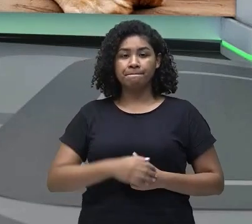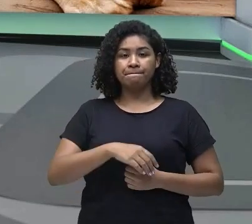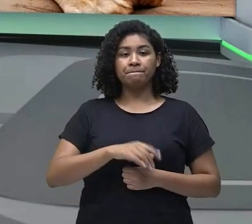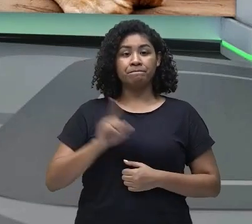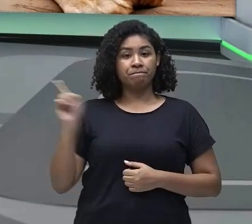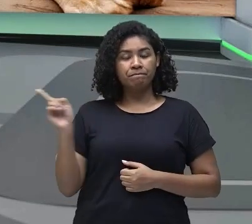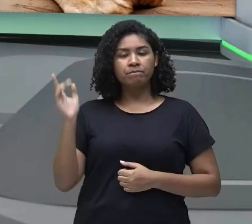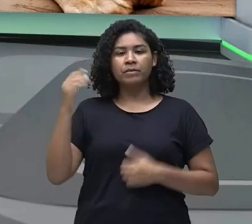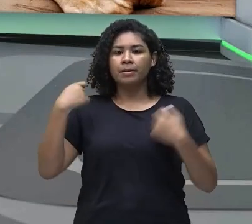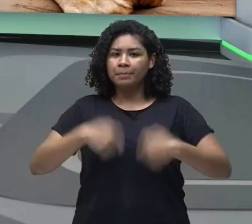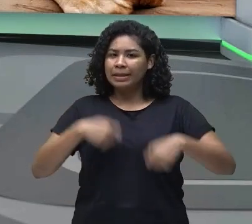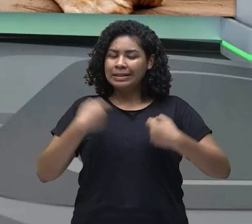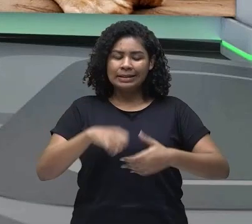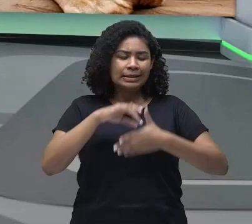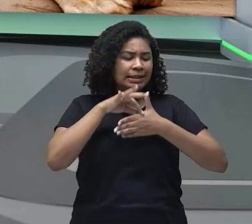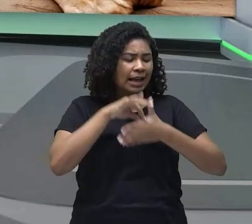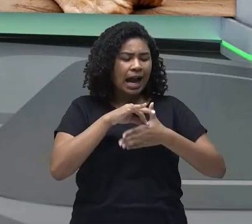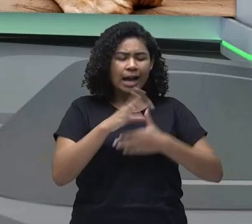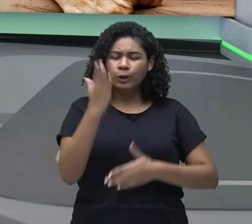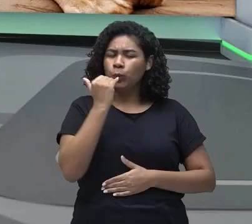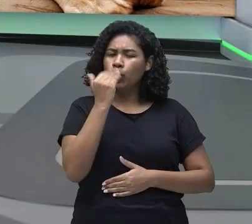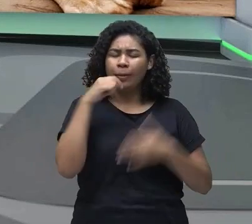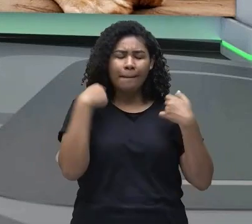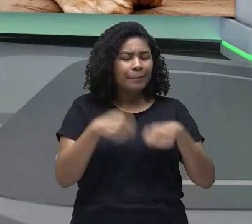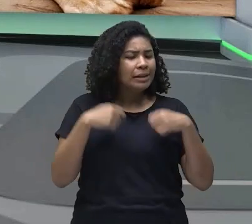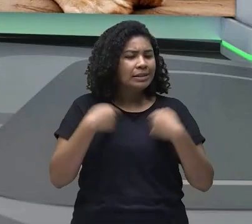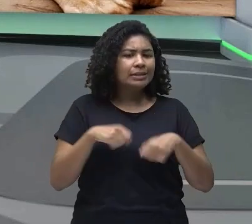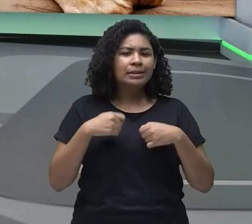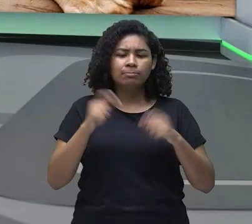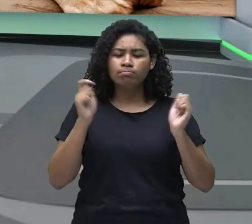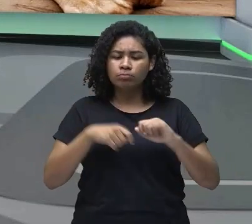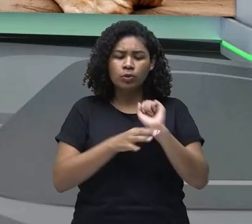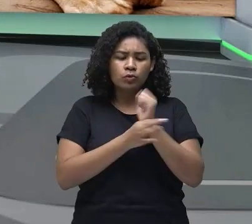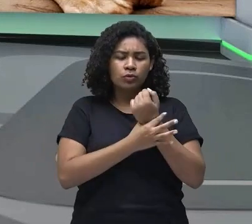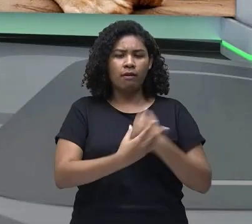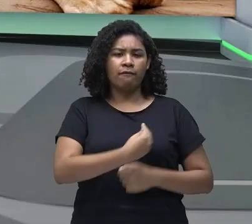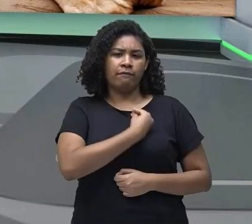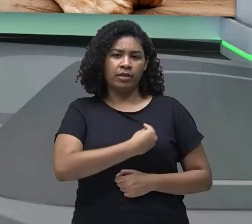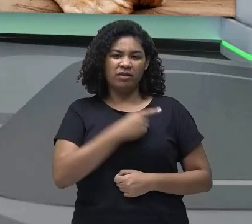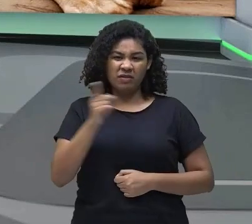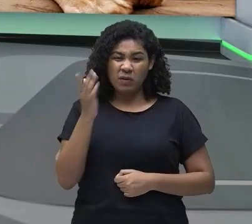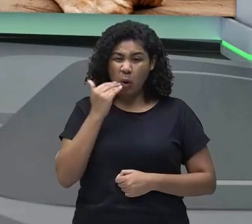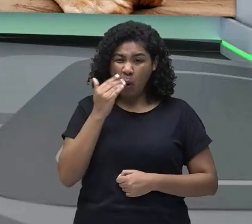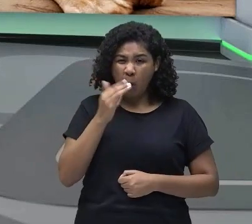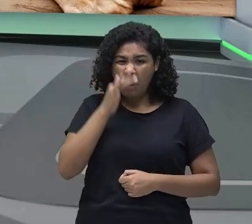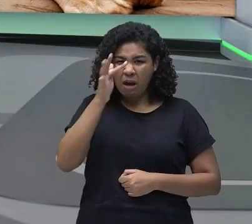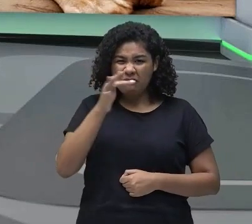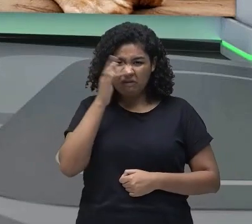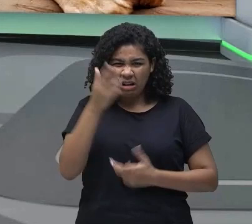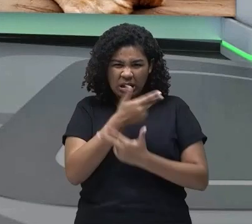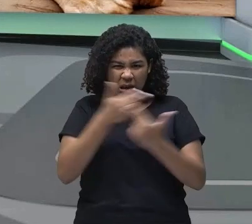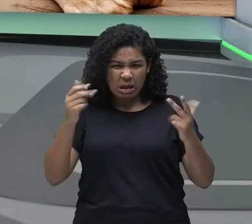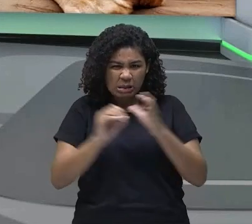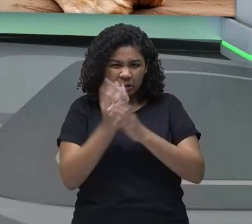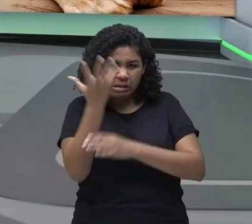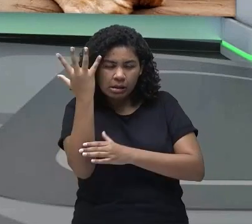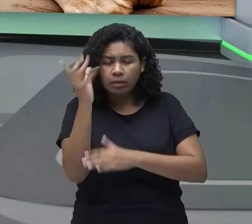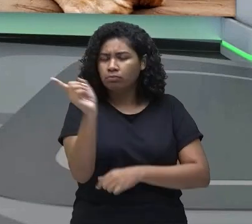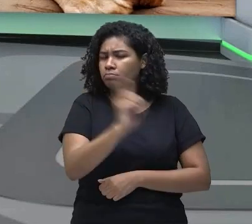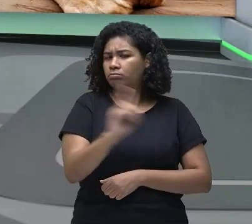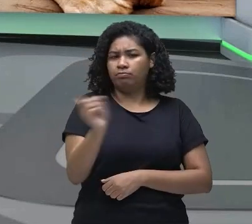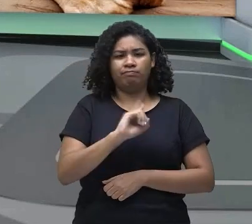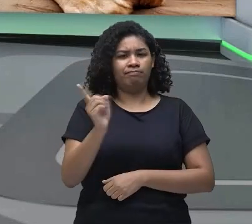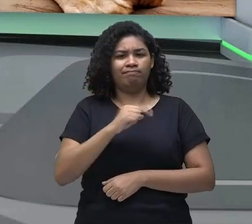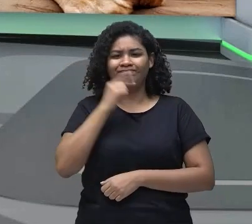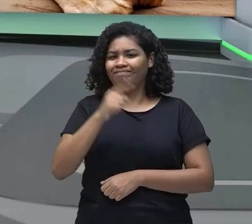precisam de carne para sobreviver. Não vai comer só planta, o carnívoro, porque não faz parte da dieta